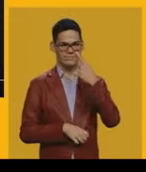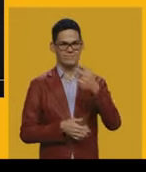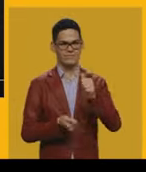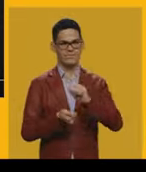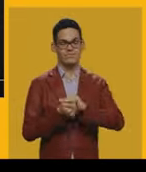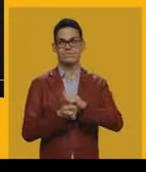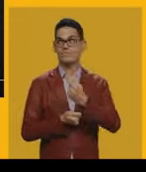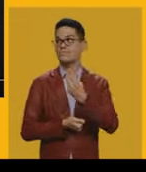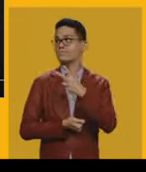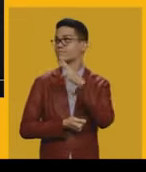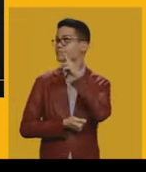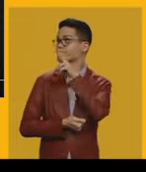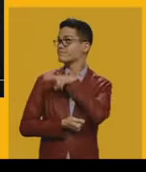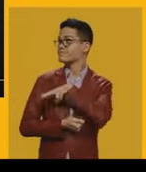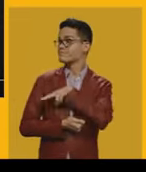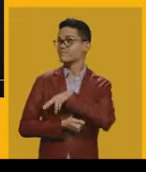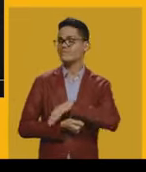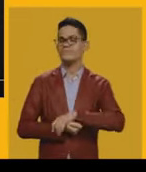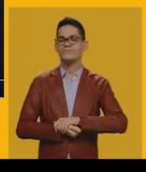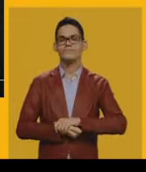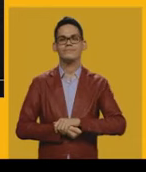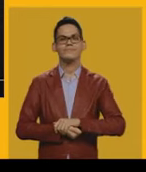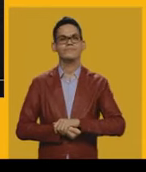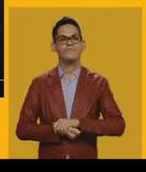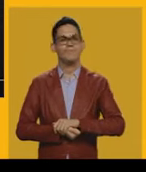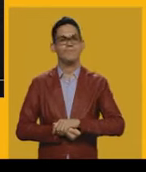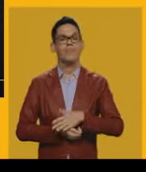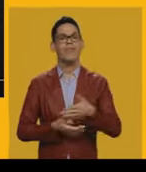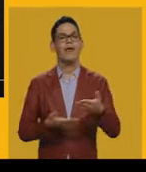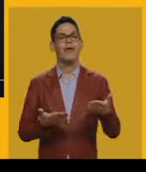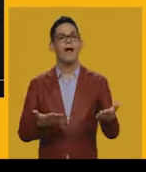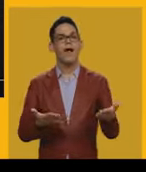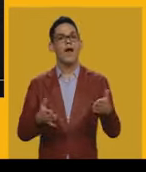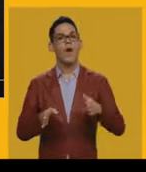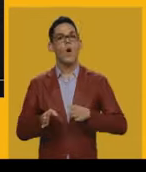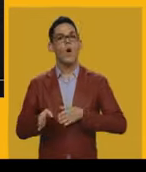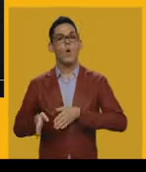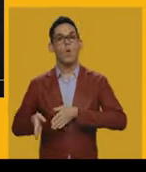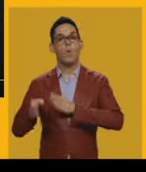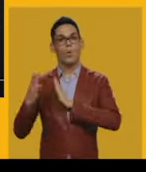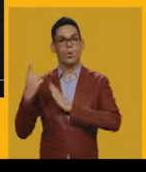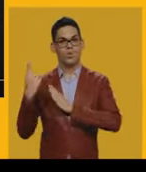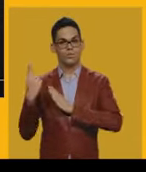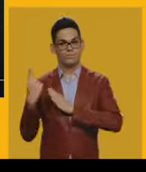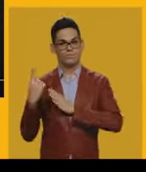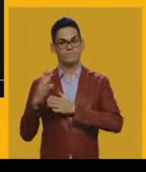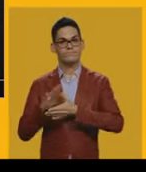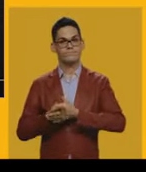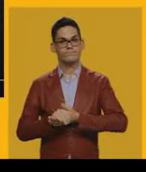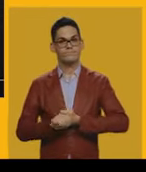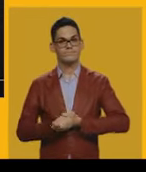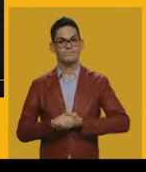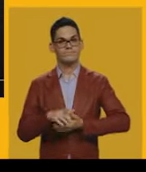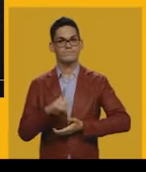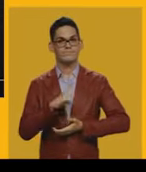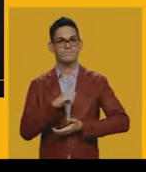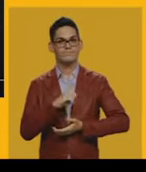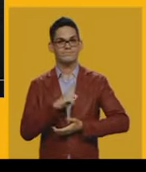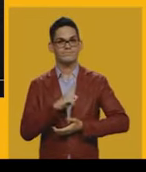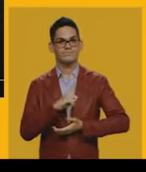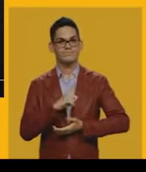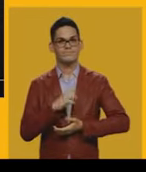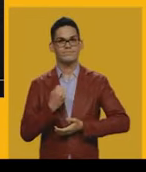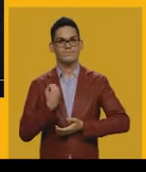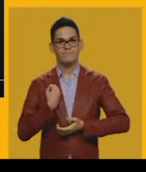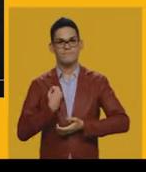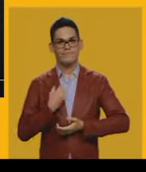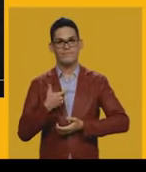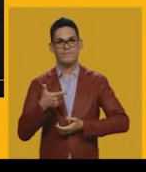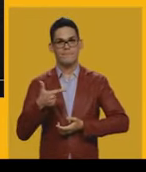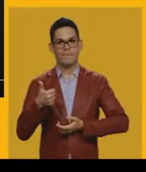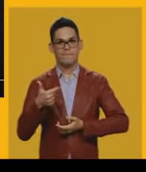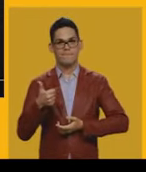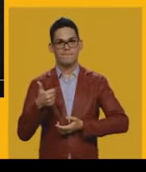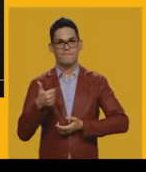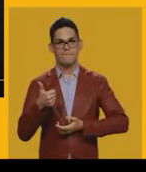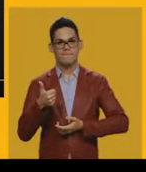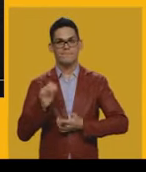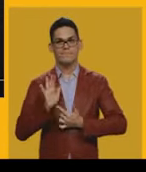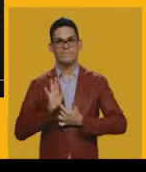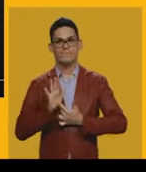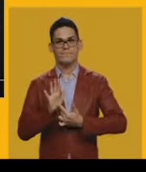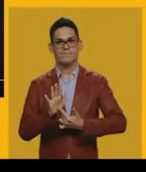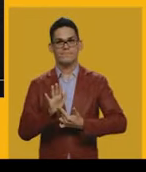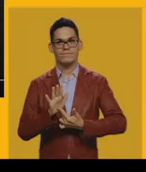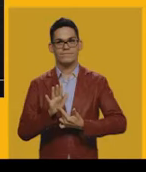primeiro caso. Na primeira coluna nós temos, né, ele vai até o número 12 ali, aqui já está